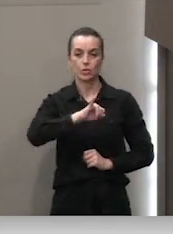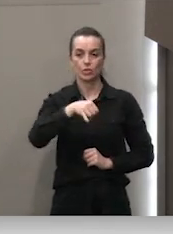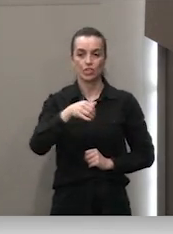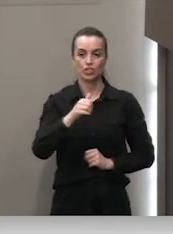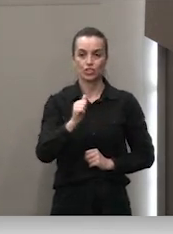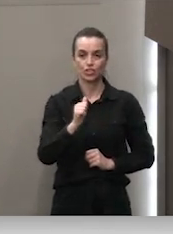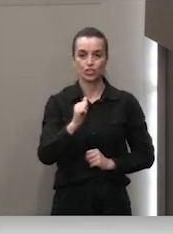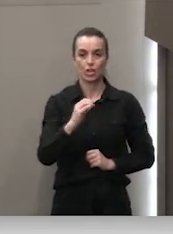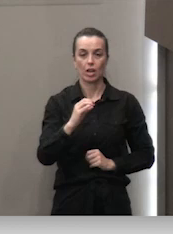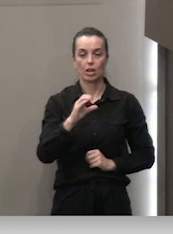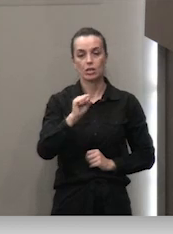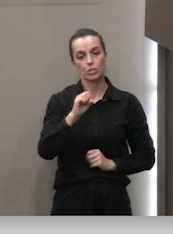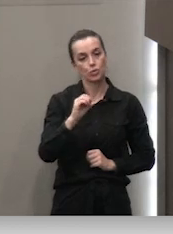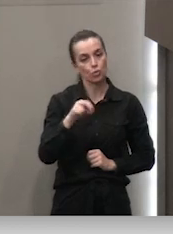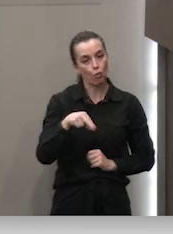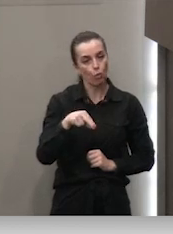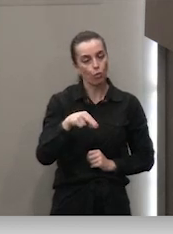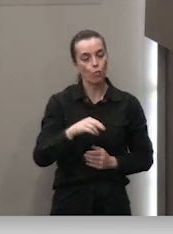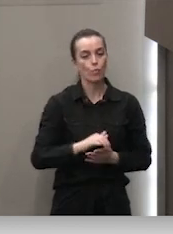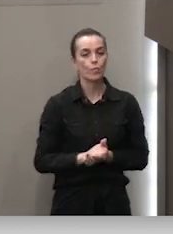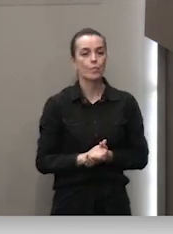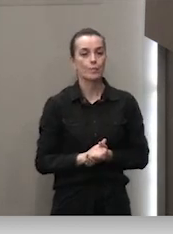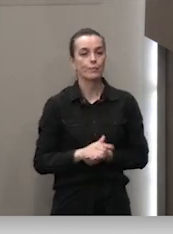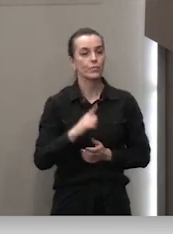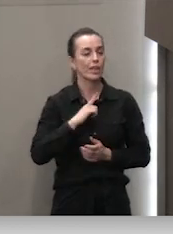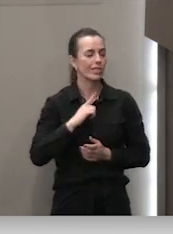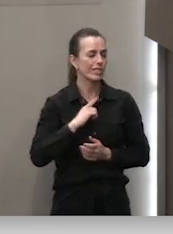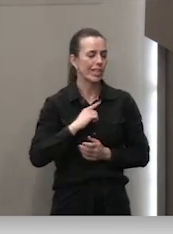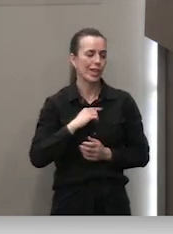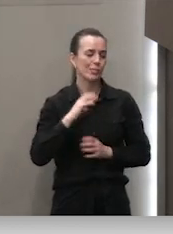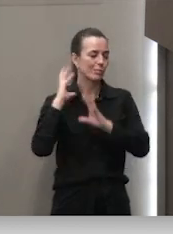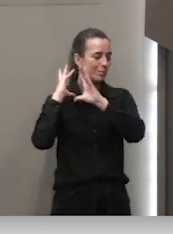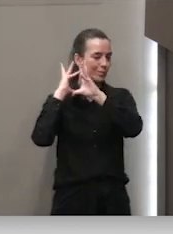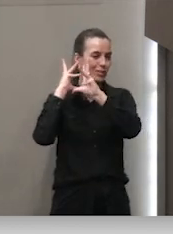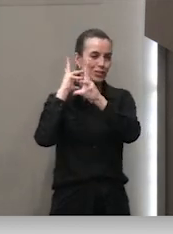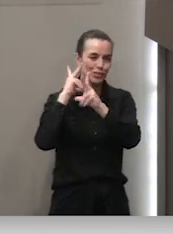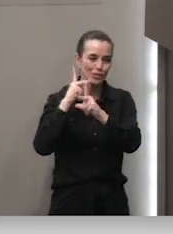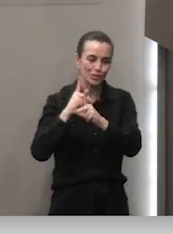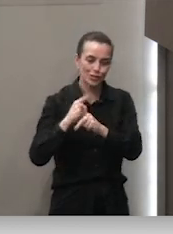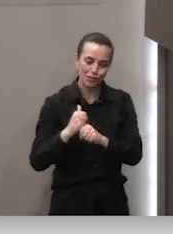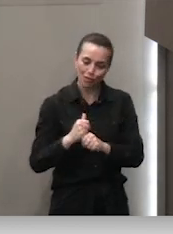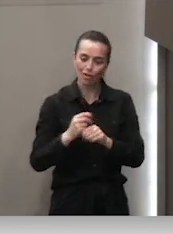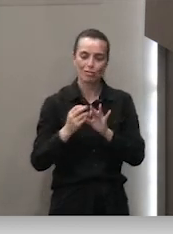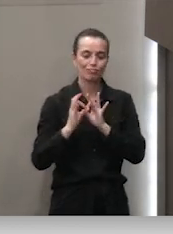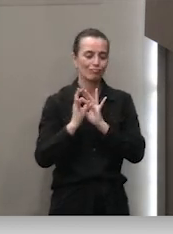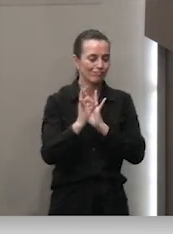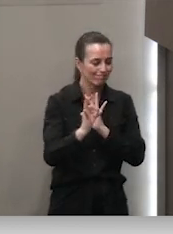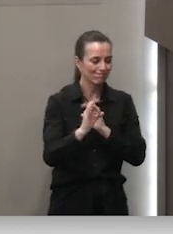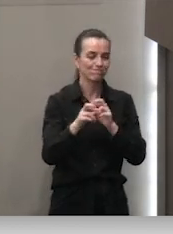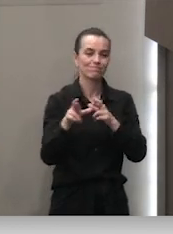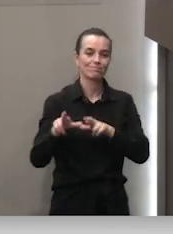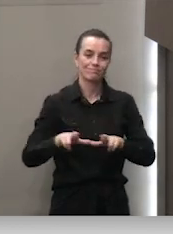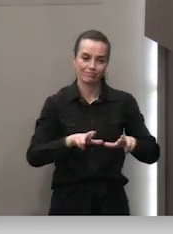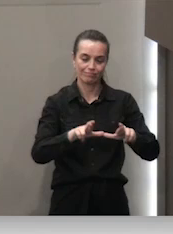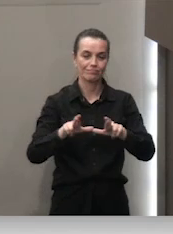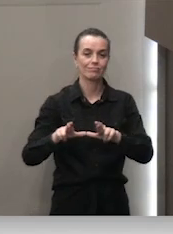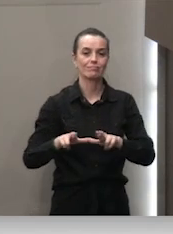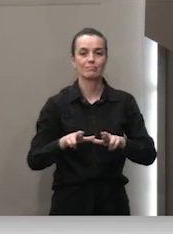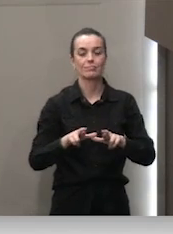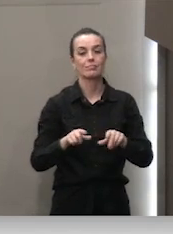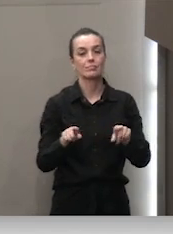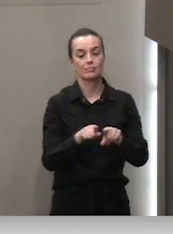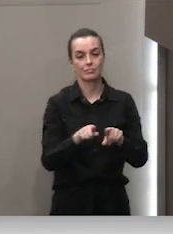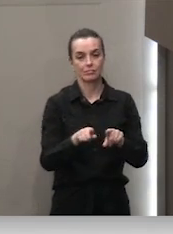Jacques de Castro, né? Que tem uma longa história aí na nossa região. E